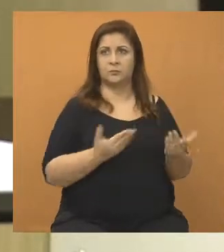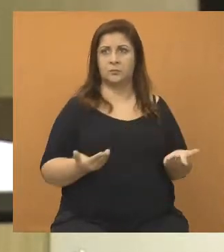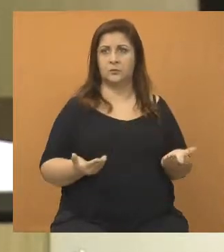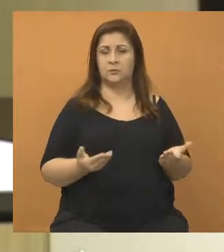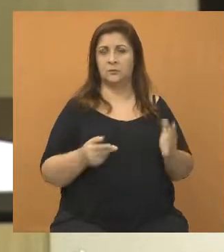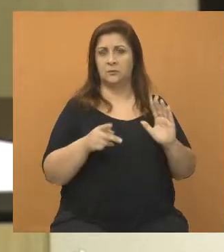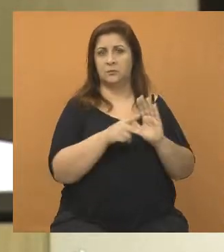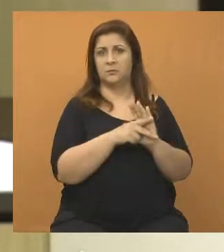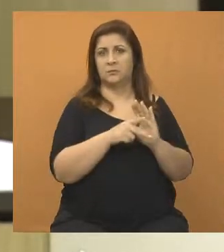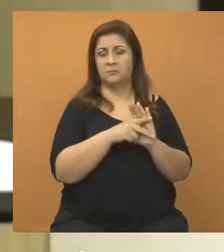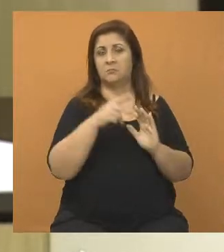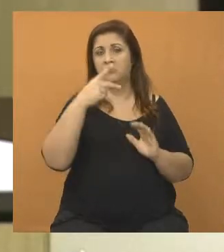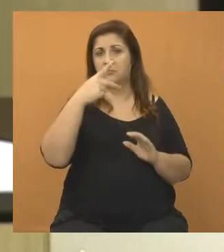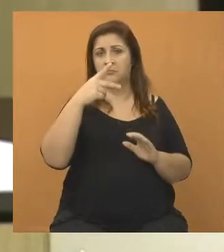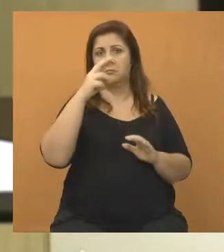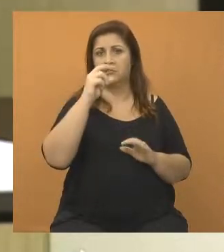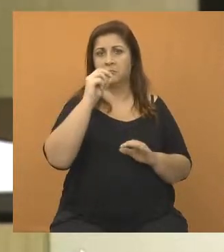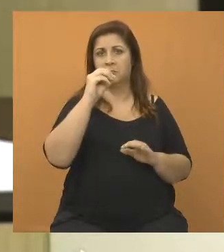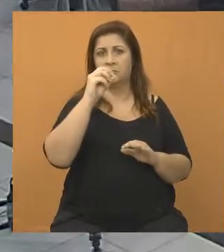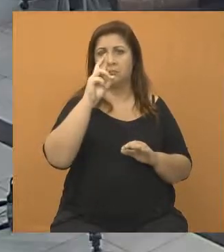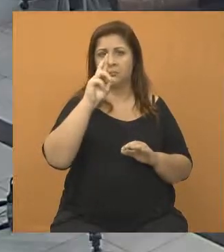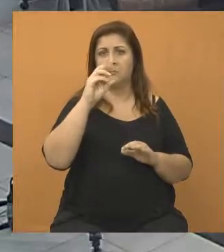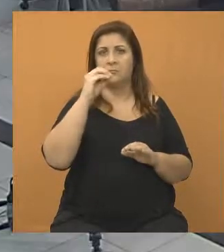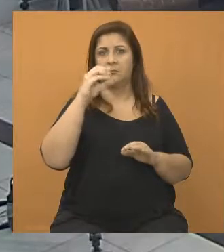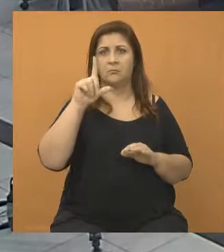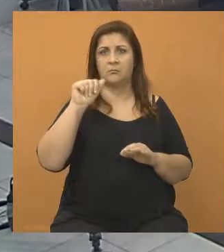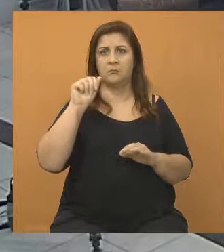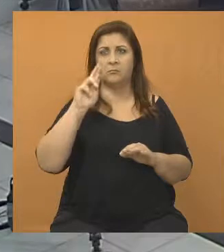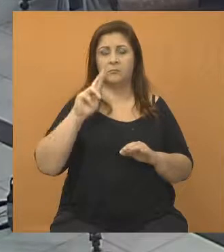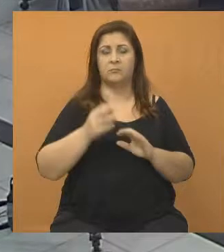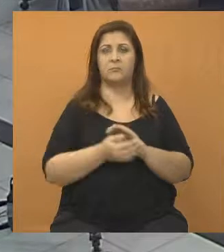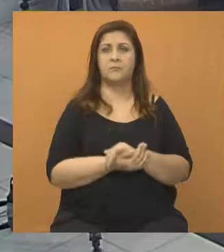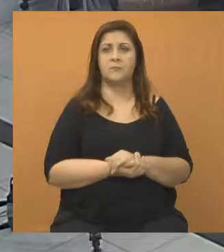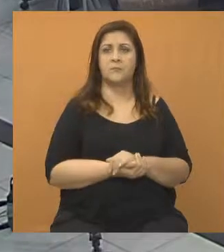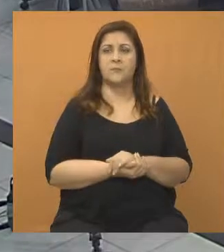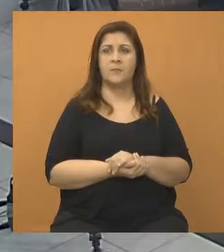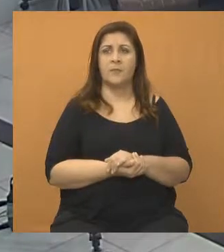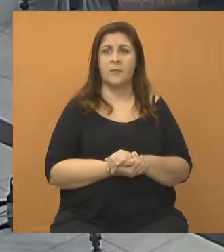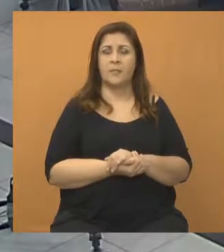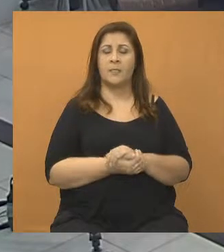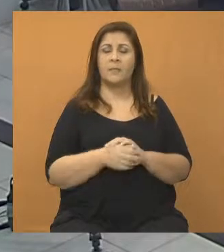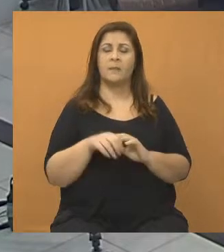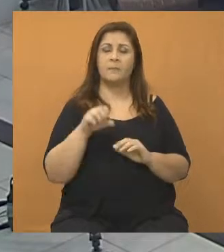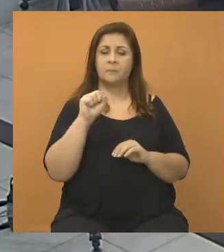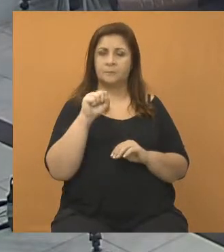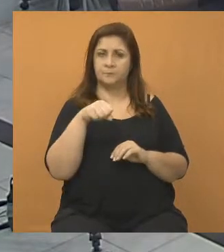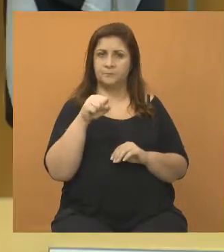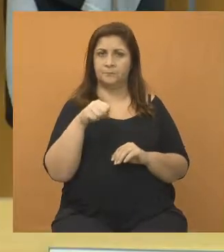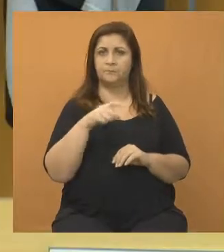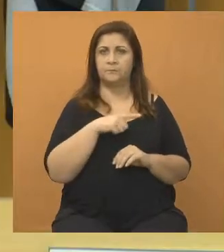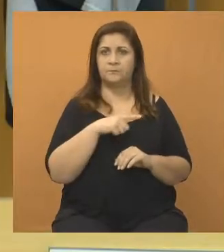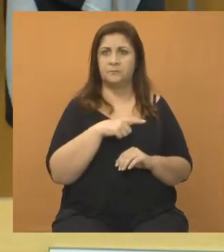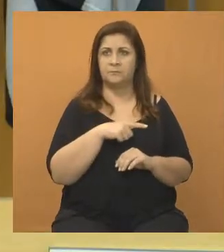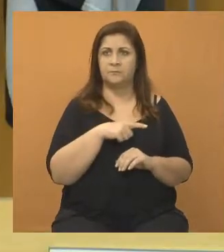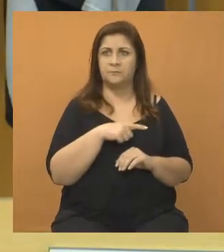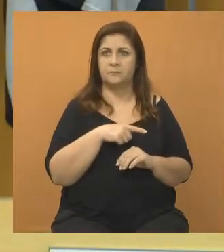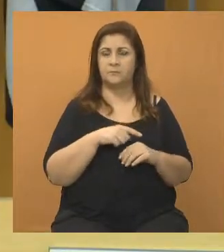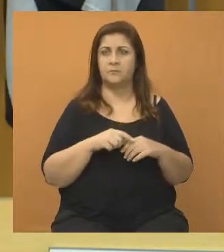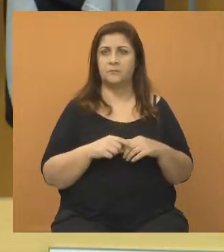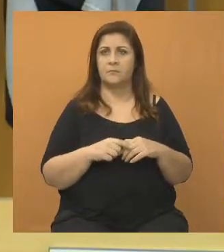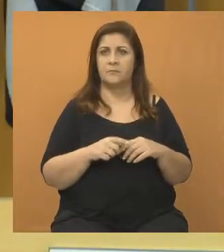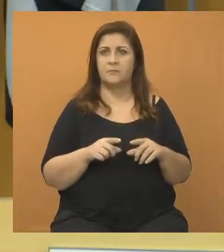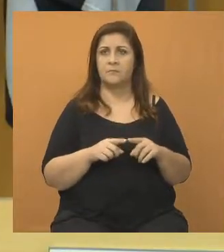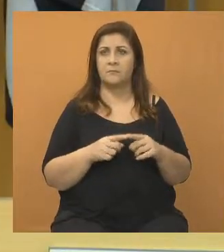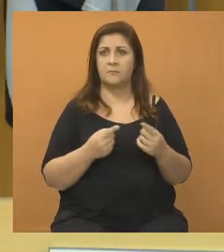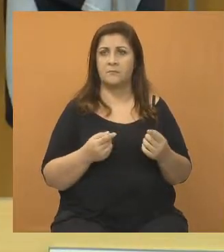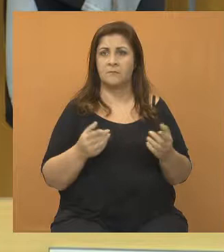Fundação Prolar, que cuida da habitação do município. Não, existe sim essa previsão, né? É só que o atual momento,